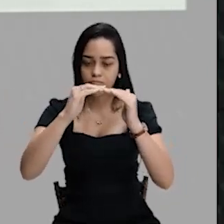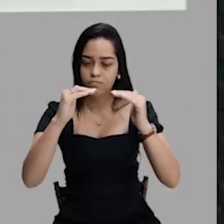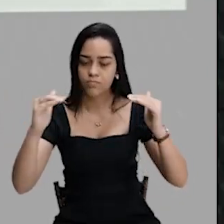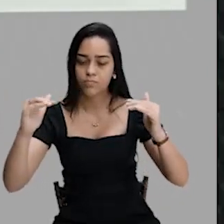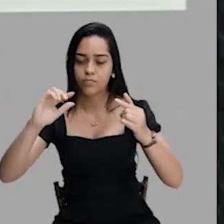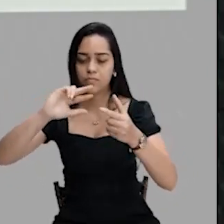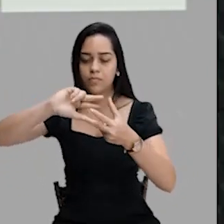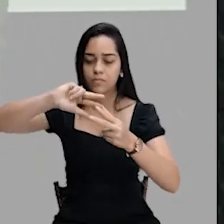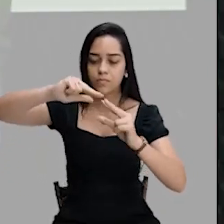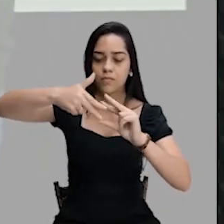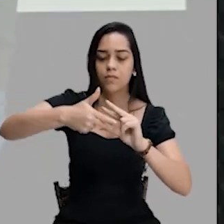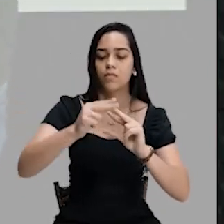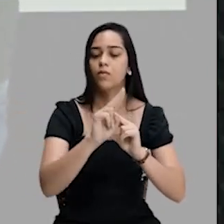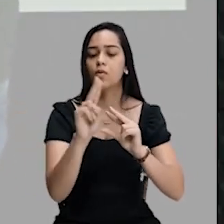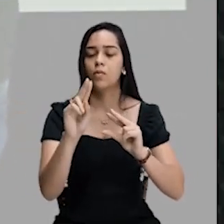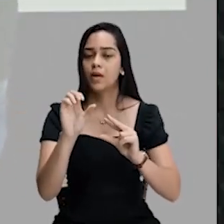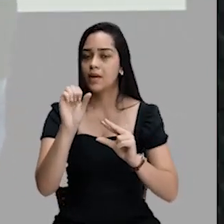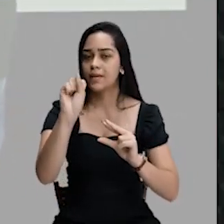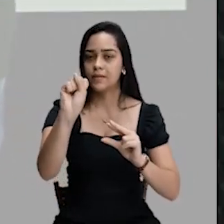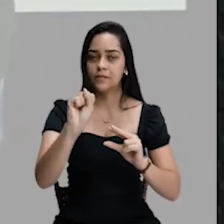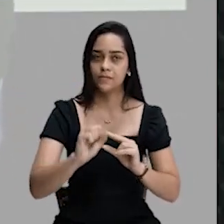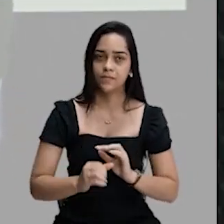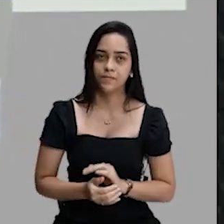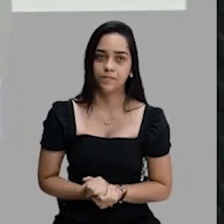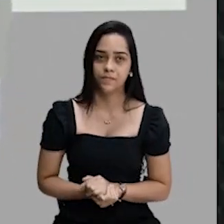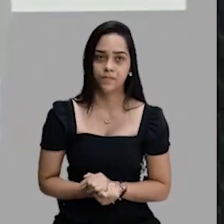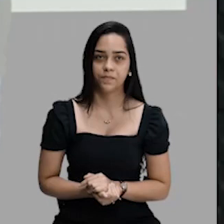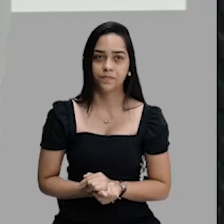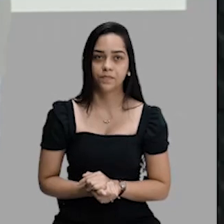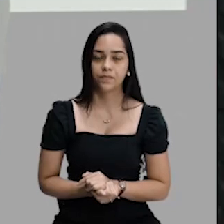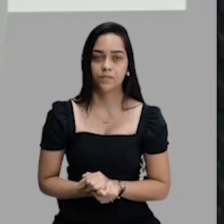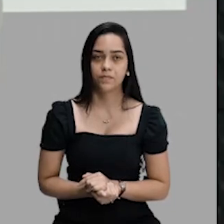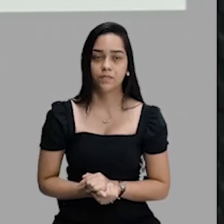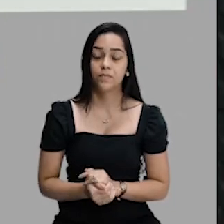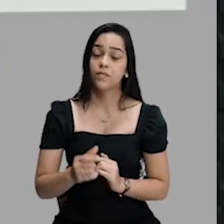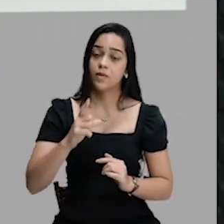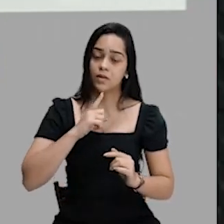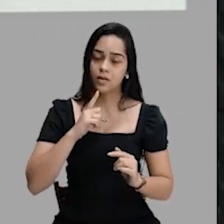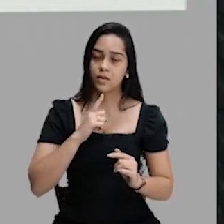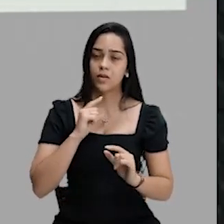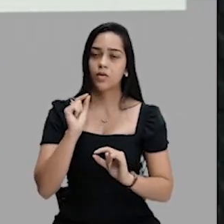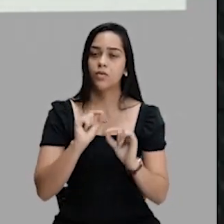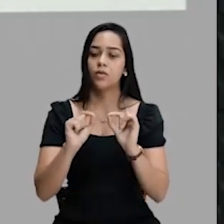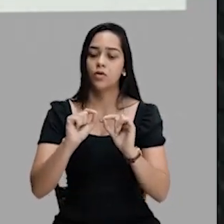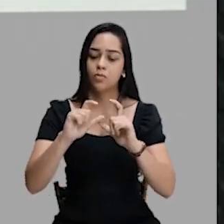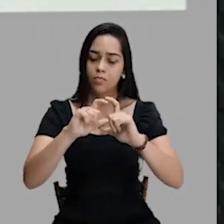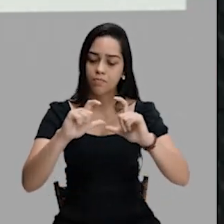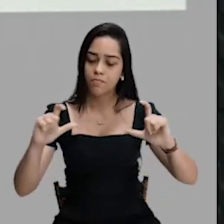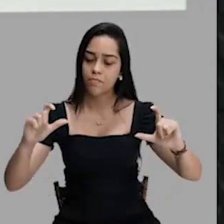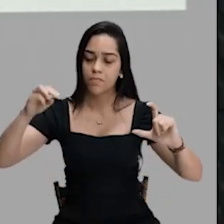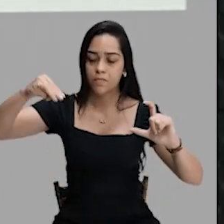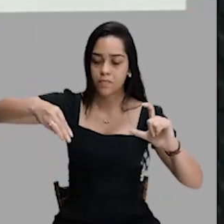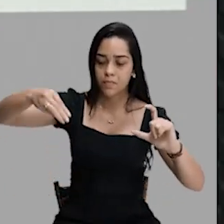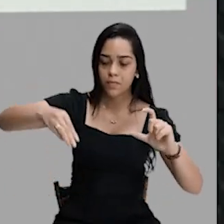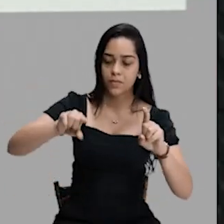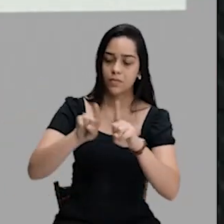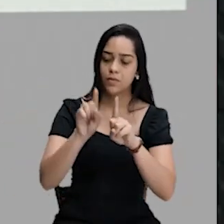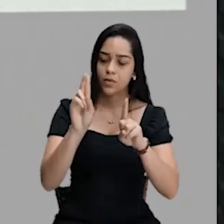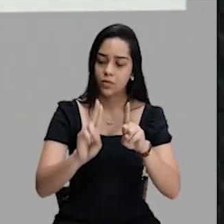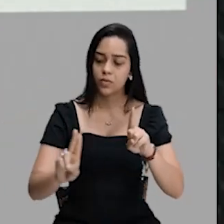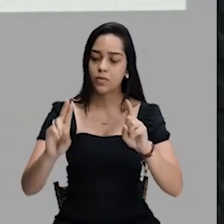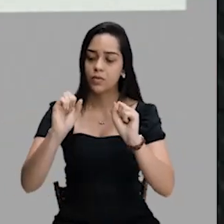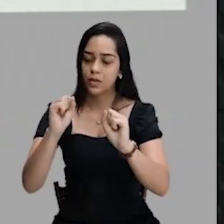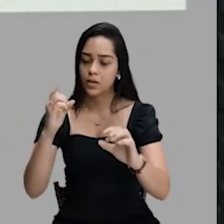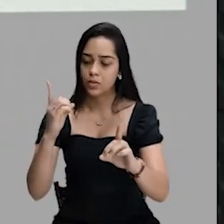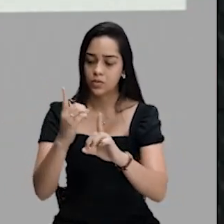chamar aqui de S, essa soma. Então, existe uma formulazinha matemática também que a gente utiliza para